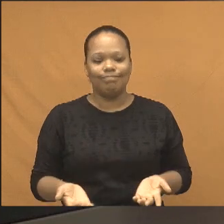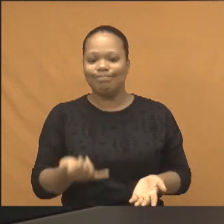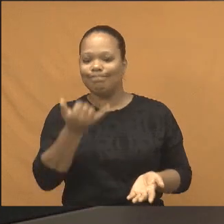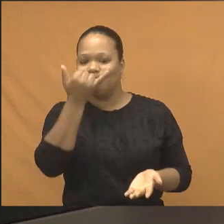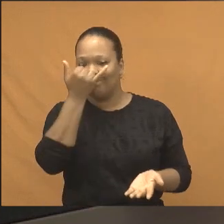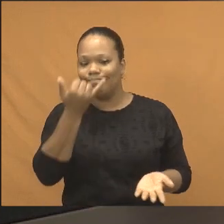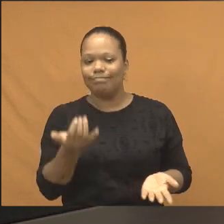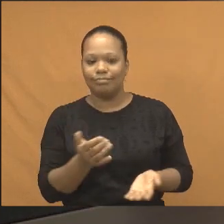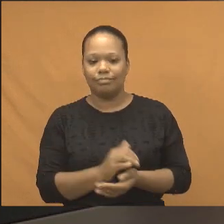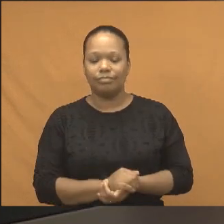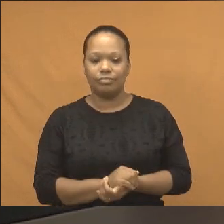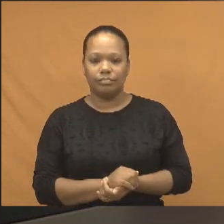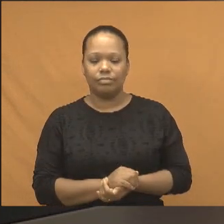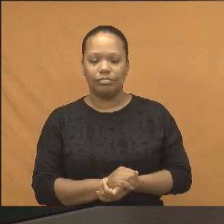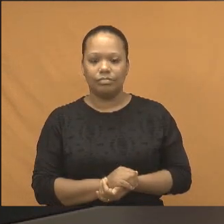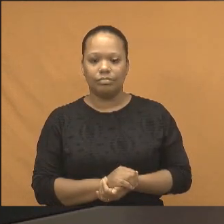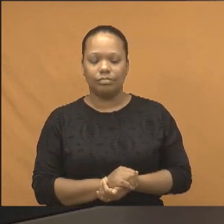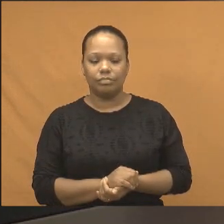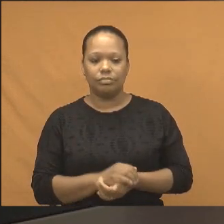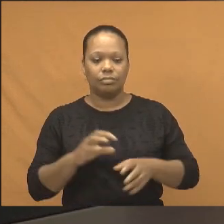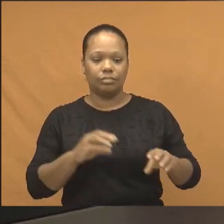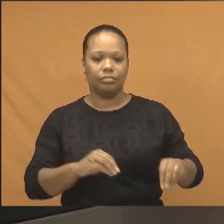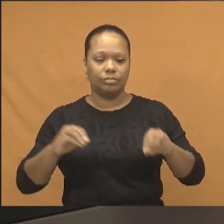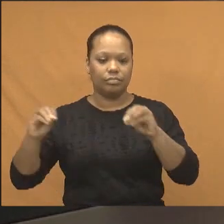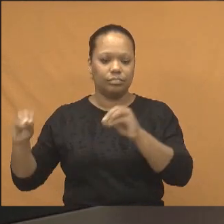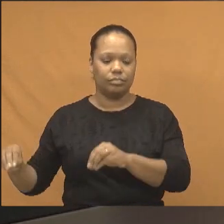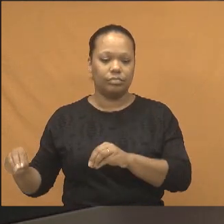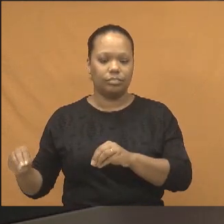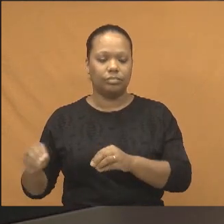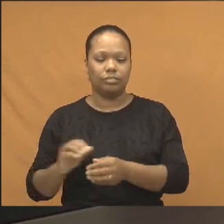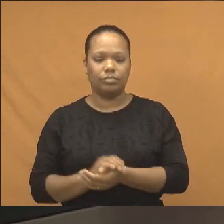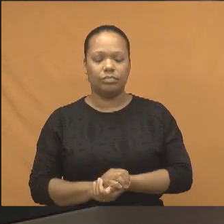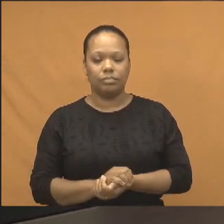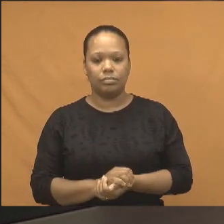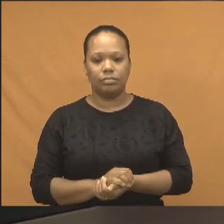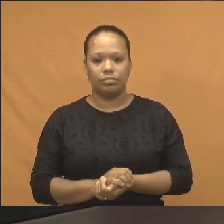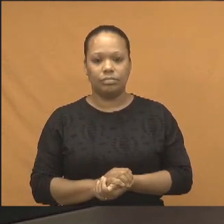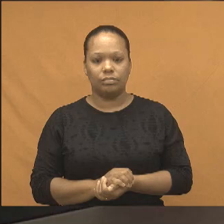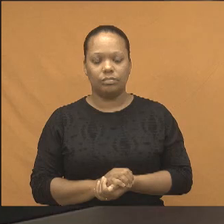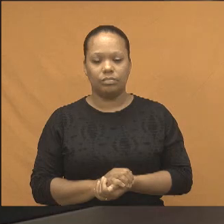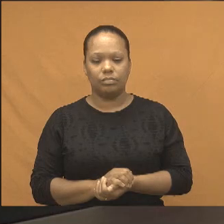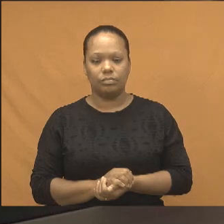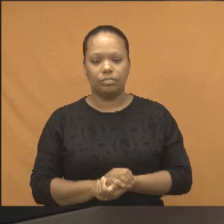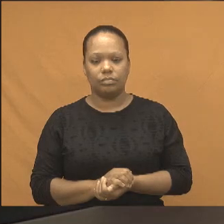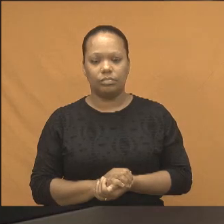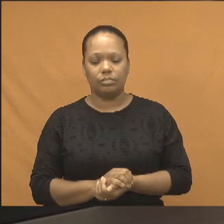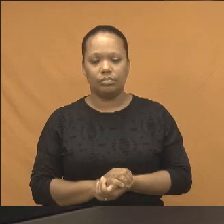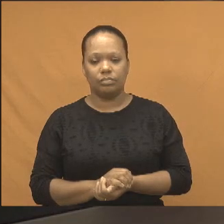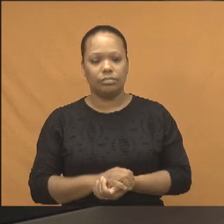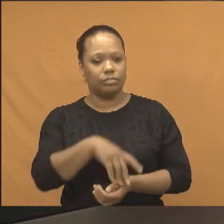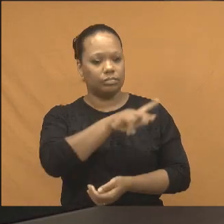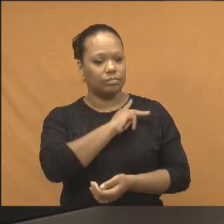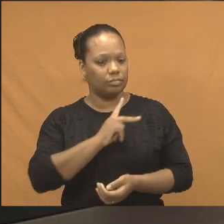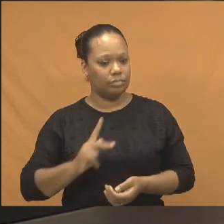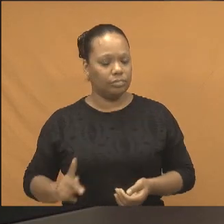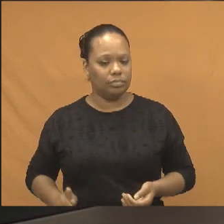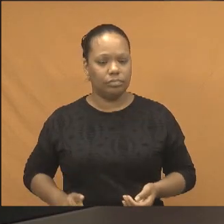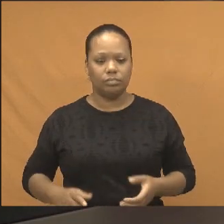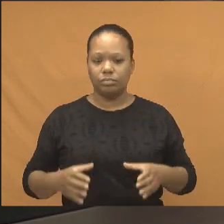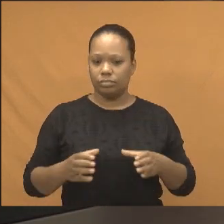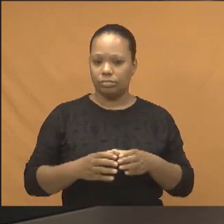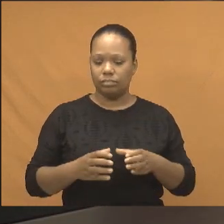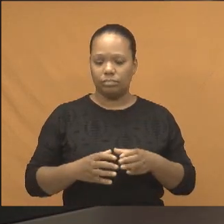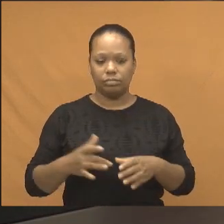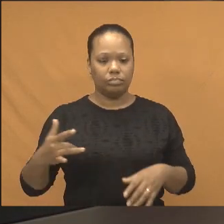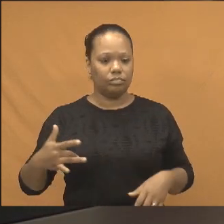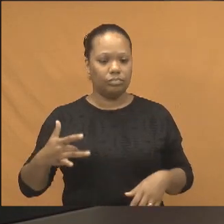para conseguir transferir essa criança aí para um serviço de referência. Eu acho que, como presidente da Comissão de Saúde, eu acho que a gente